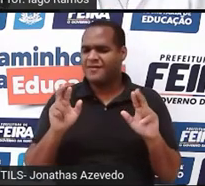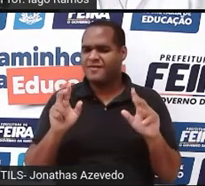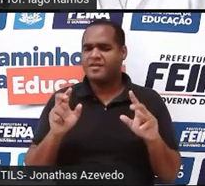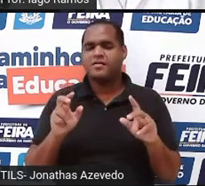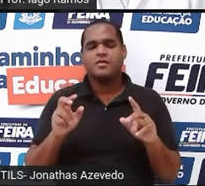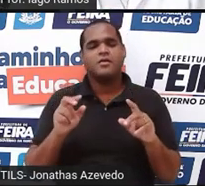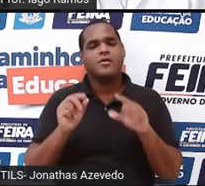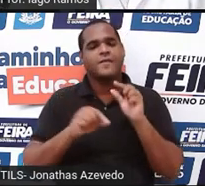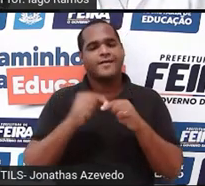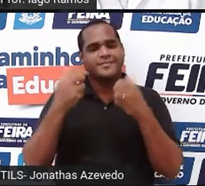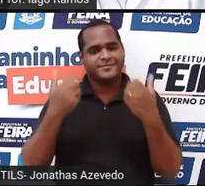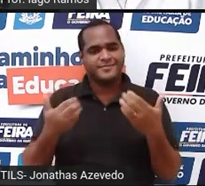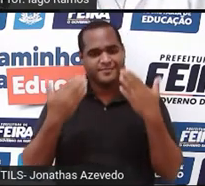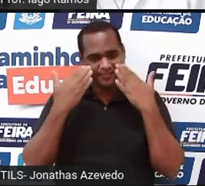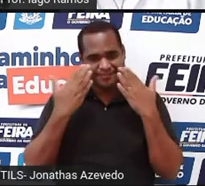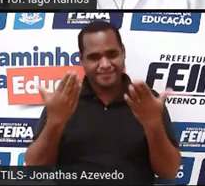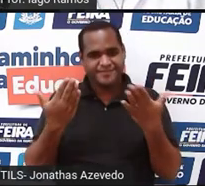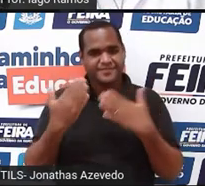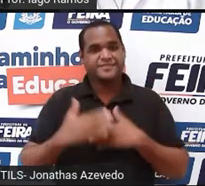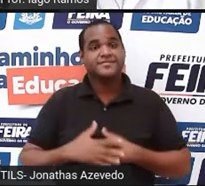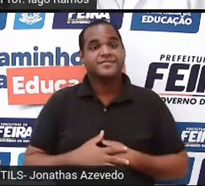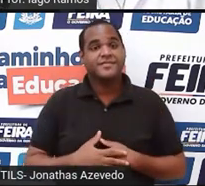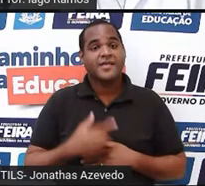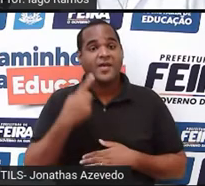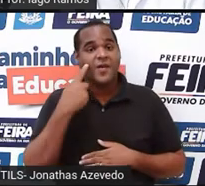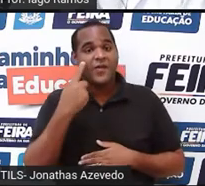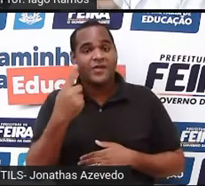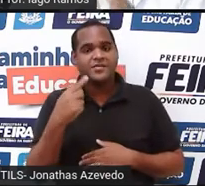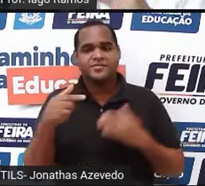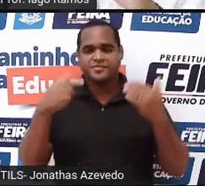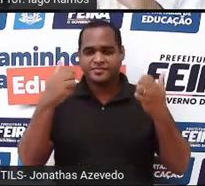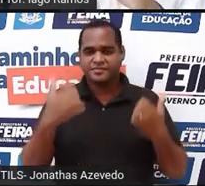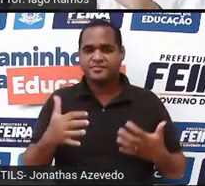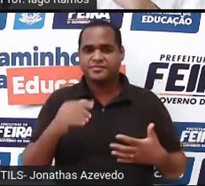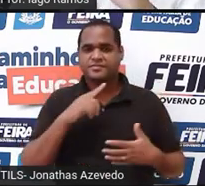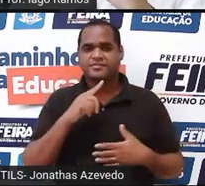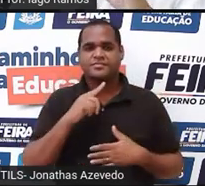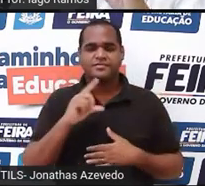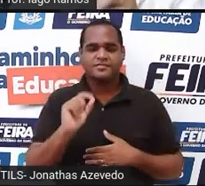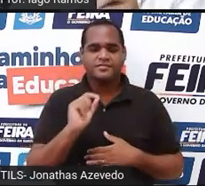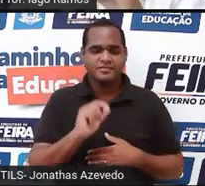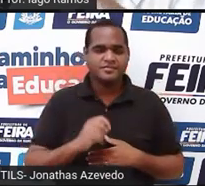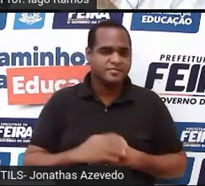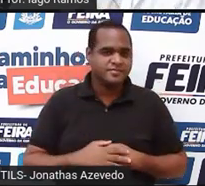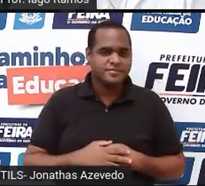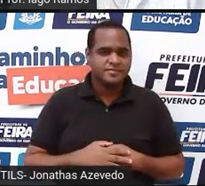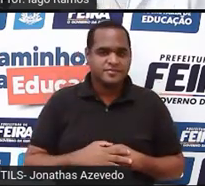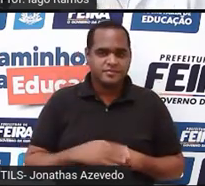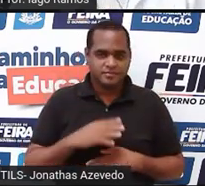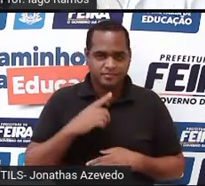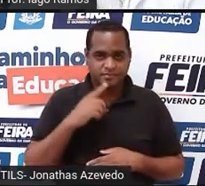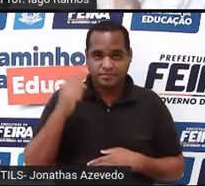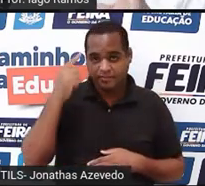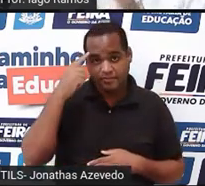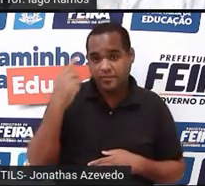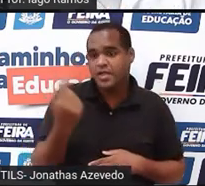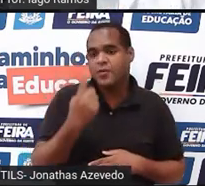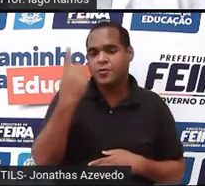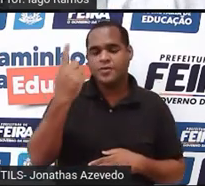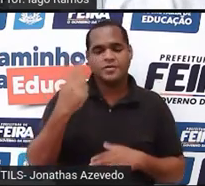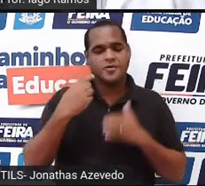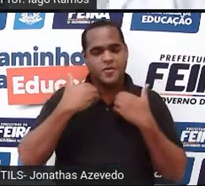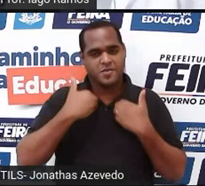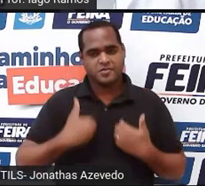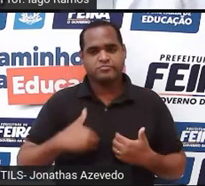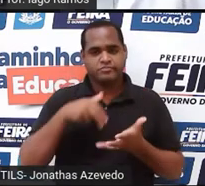da seguinte forma Olha só vem aqui comigo e para altura e massa corporal eu tenho ali